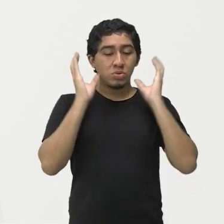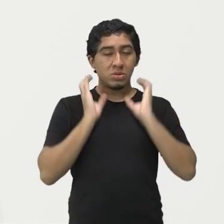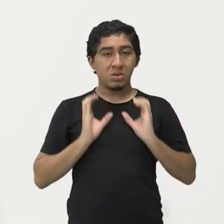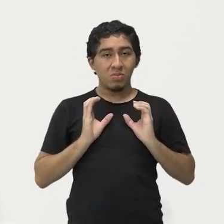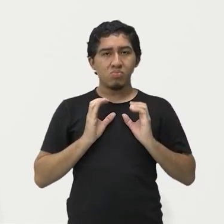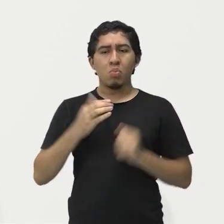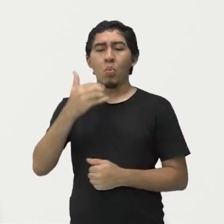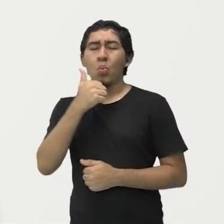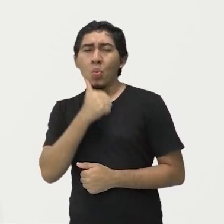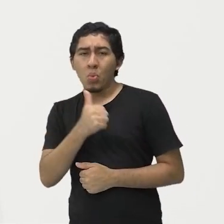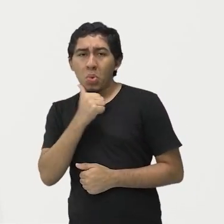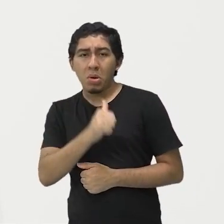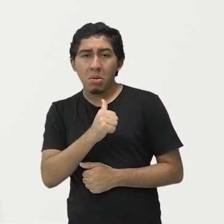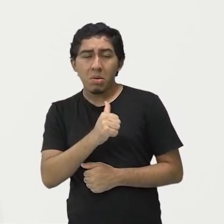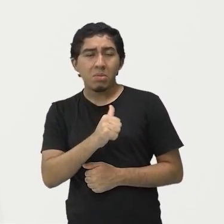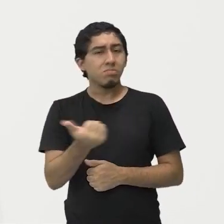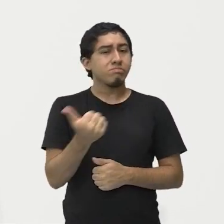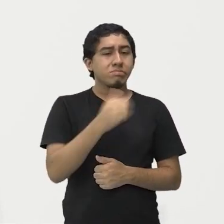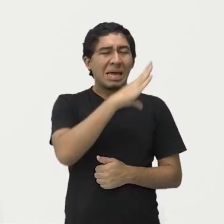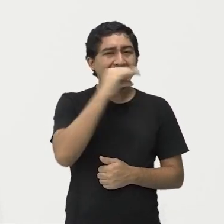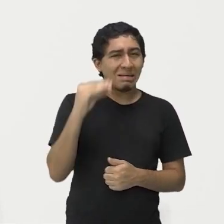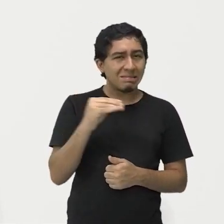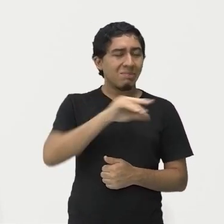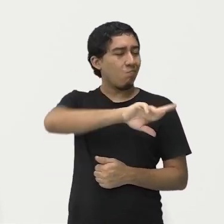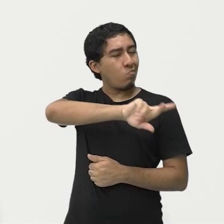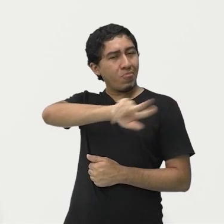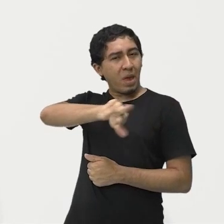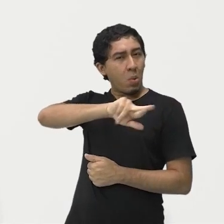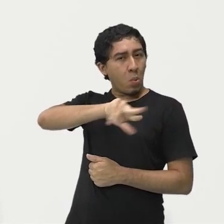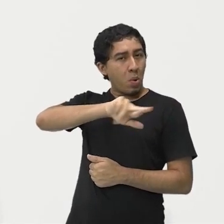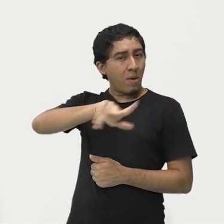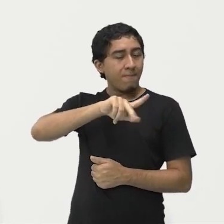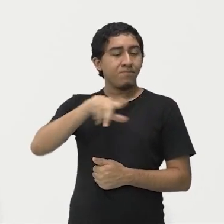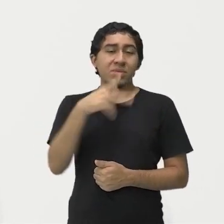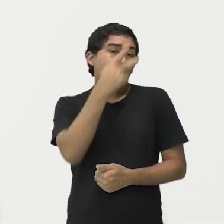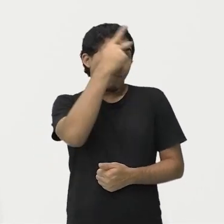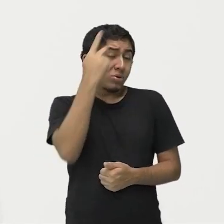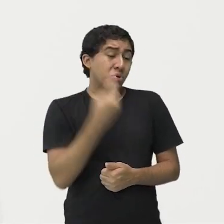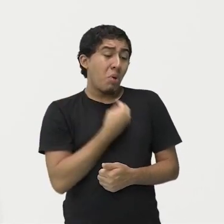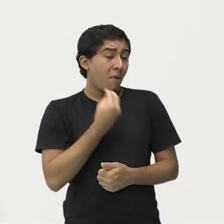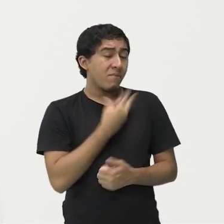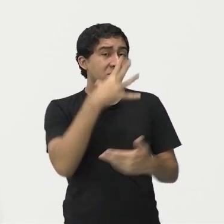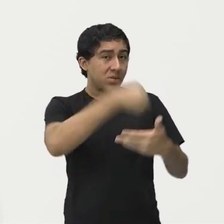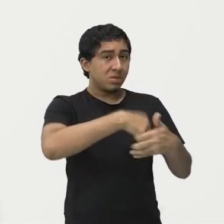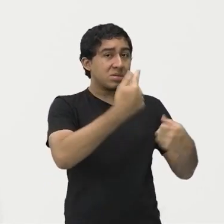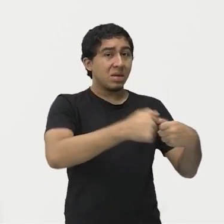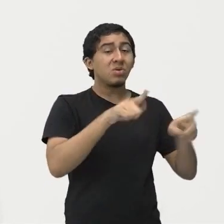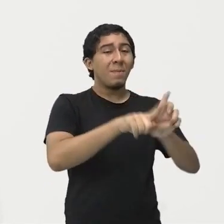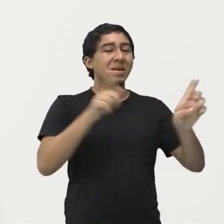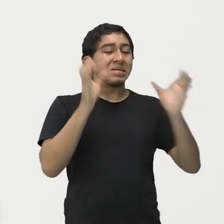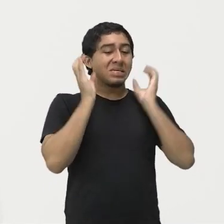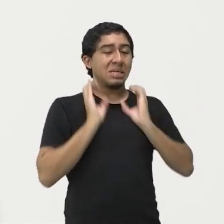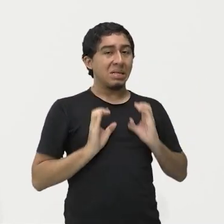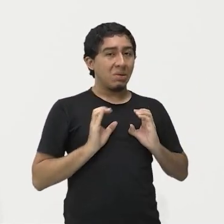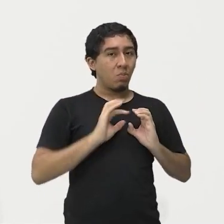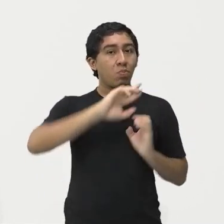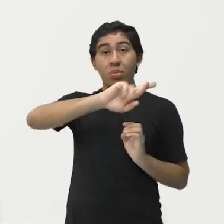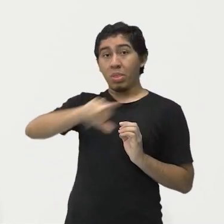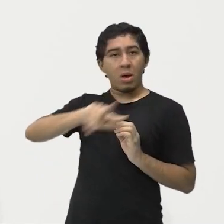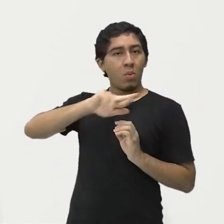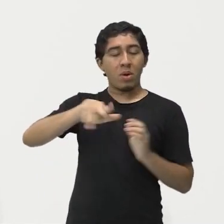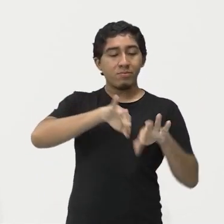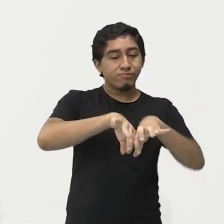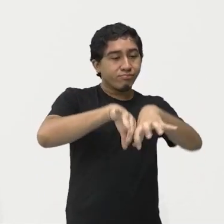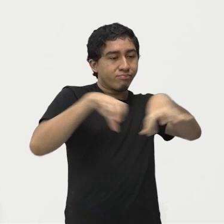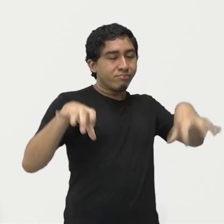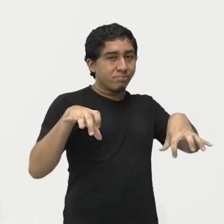bom? São pessoas que vivem dentro de Atenas, mas não são considerados cidadãos atenienses. Eles não têm essa